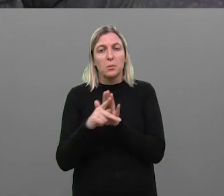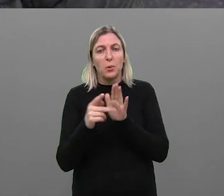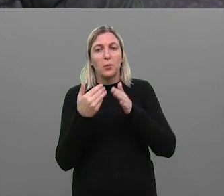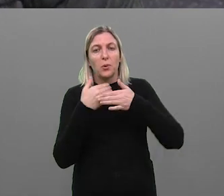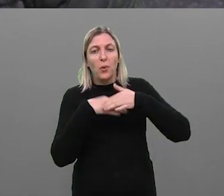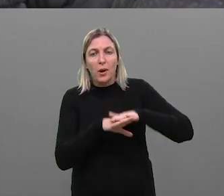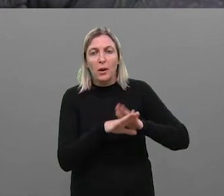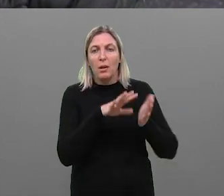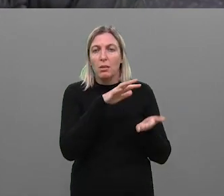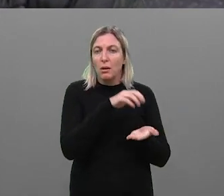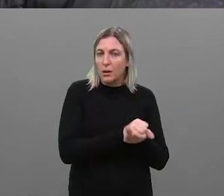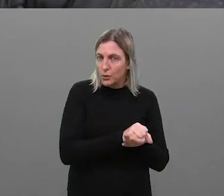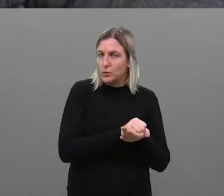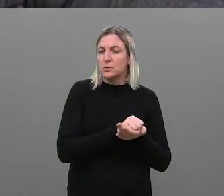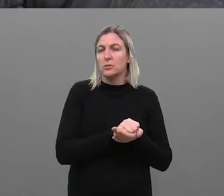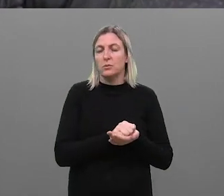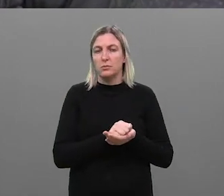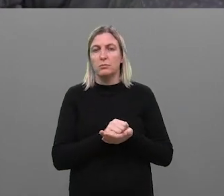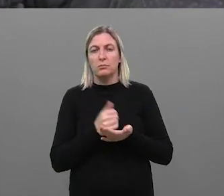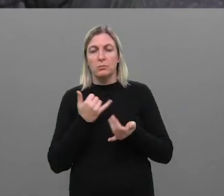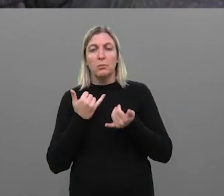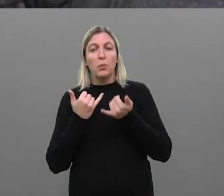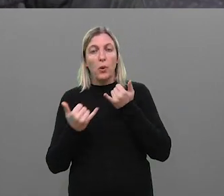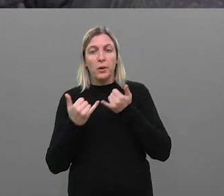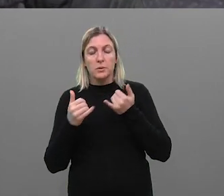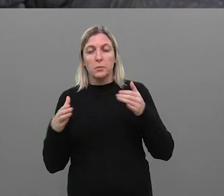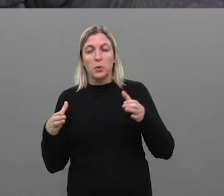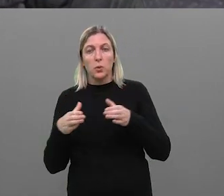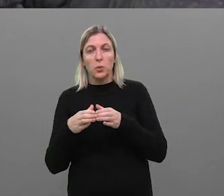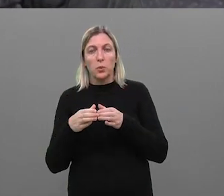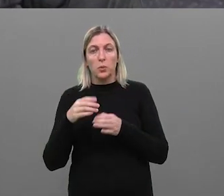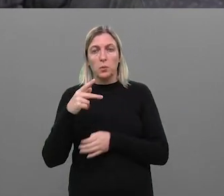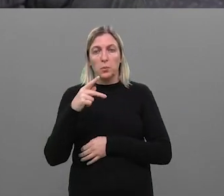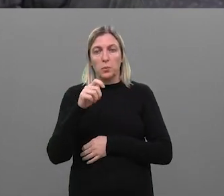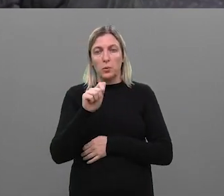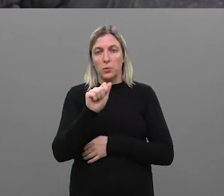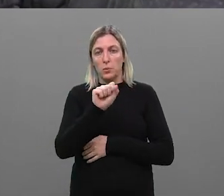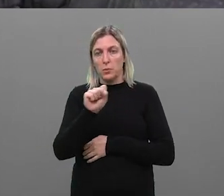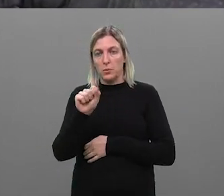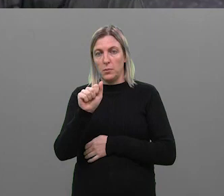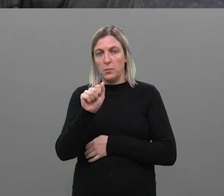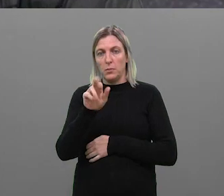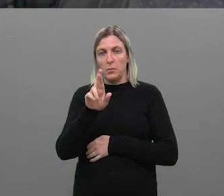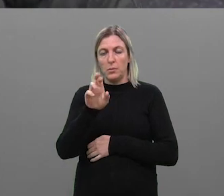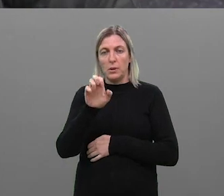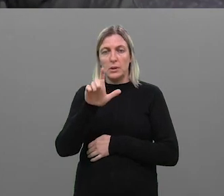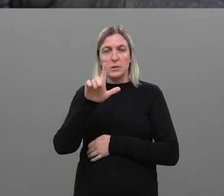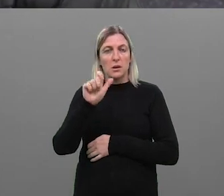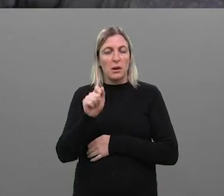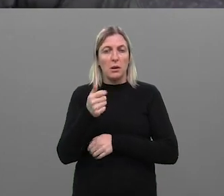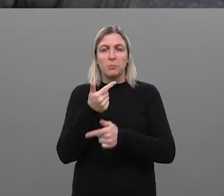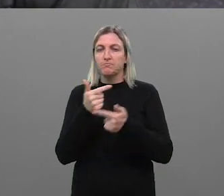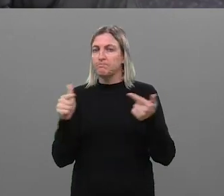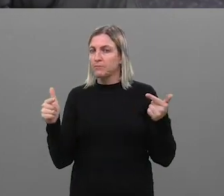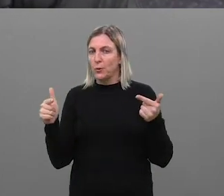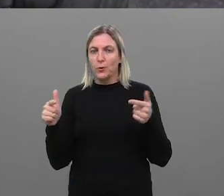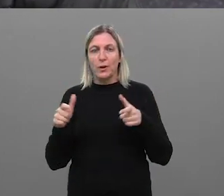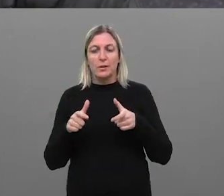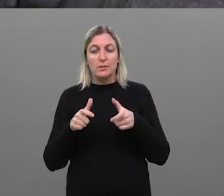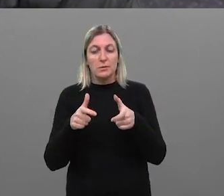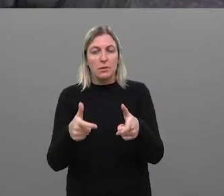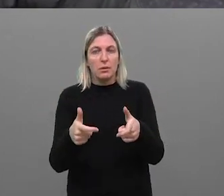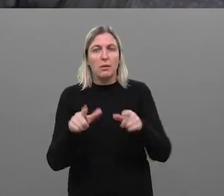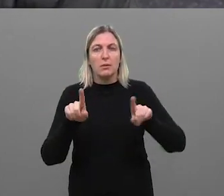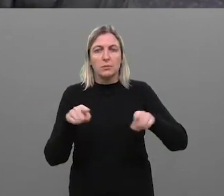ah e assim com todos os outros né Ah nós em Erechim não temos nenhum Museu N umaa casa das musas muito menos